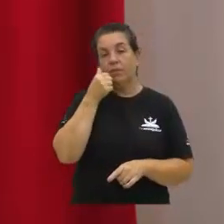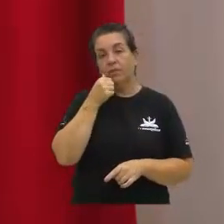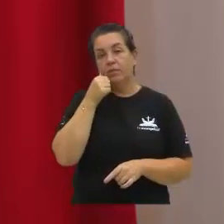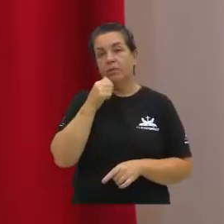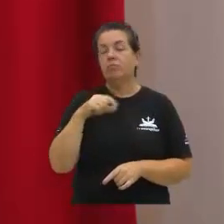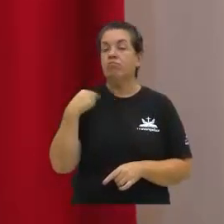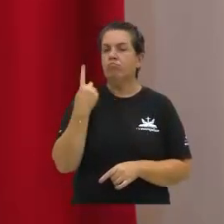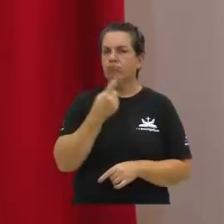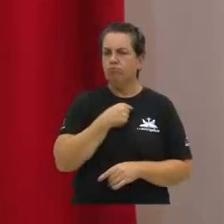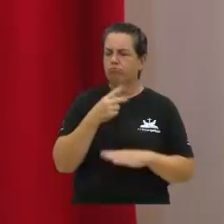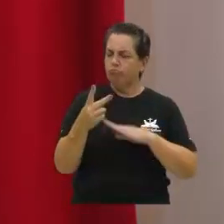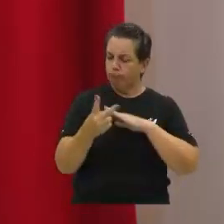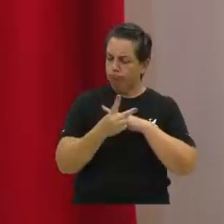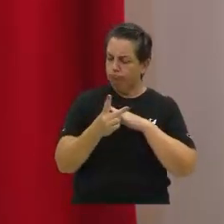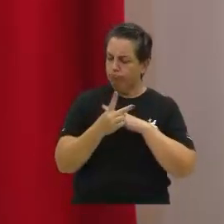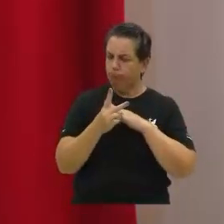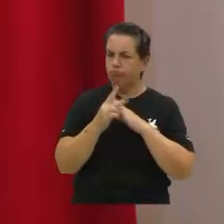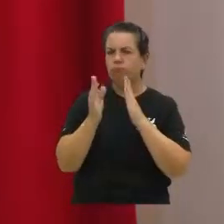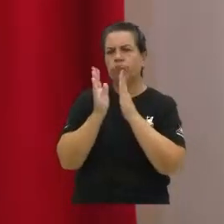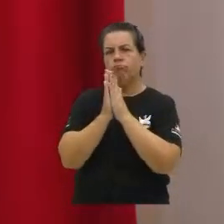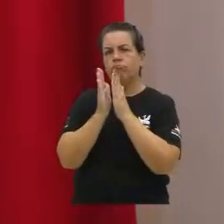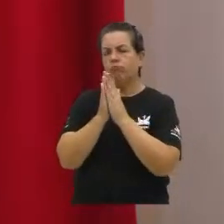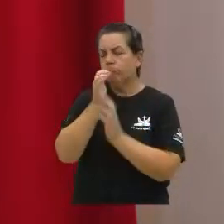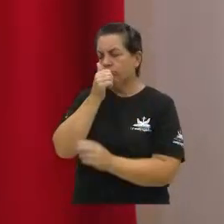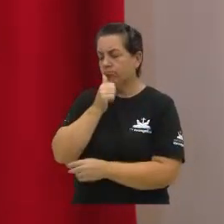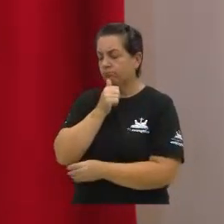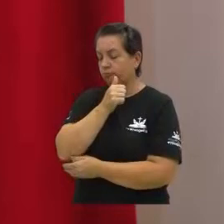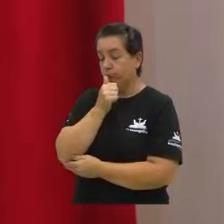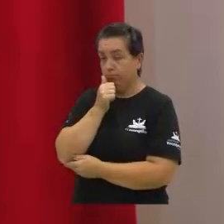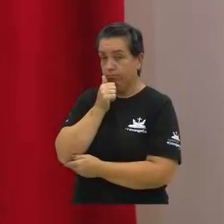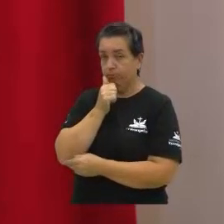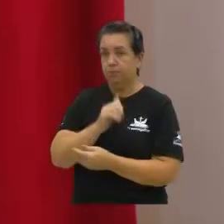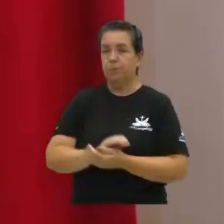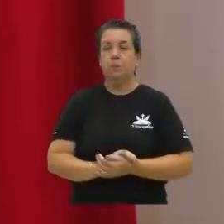armados de oração e jejum,